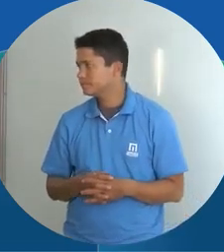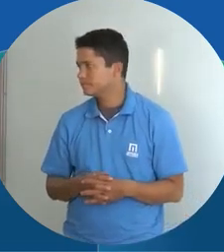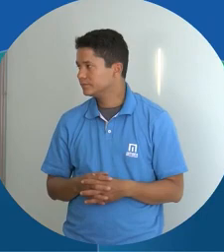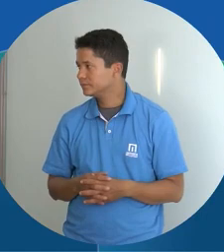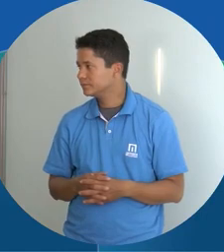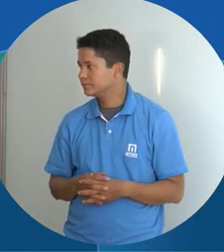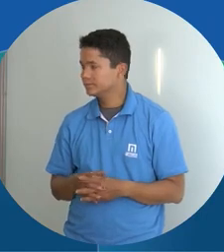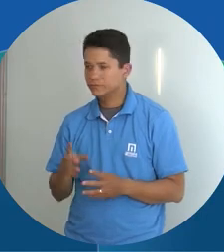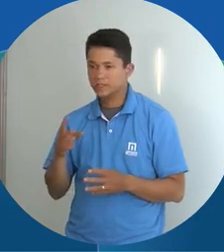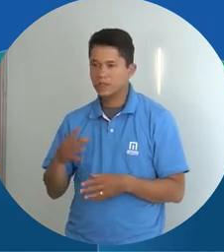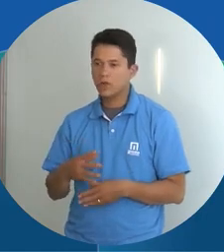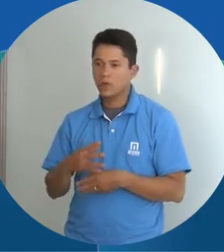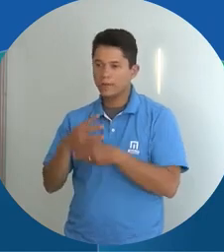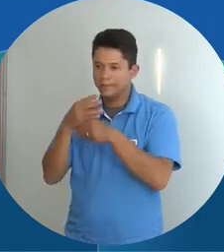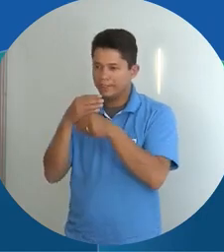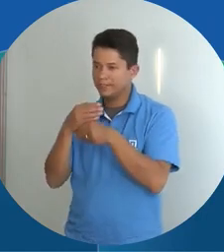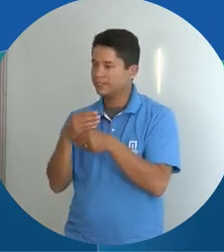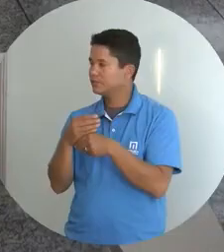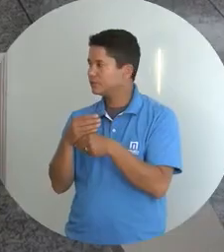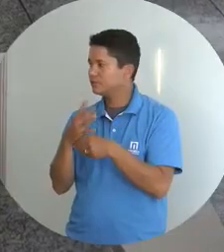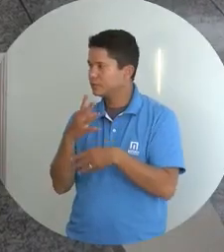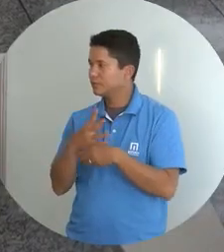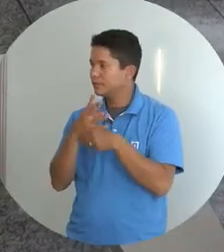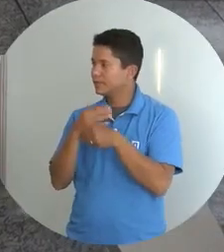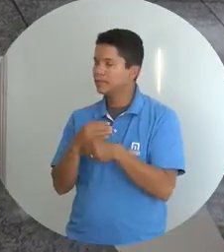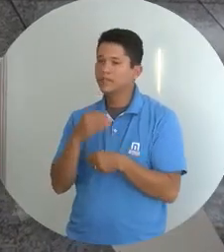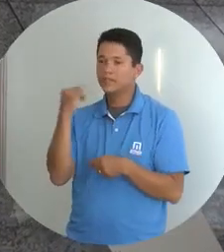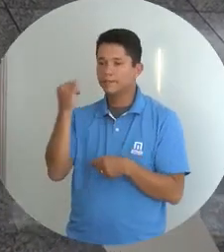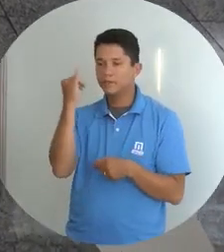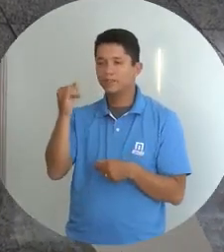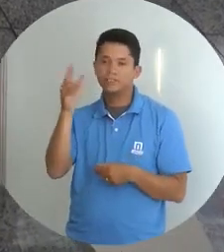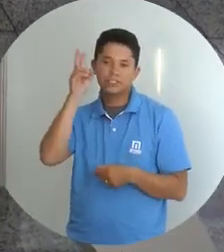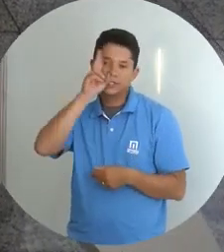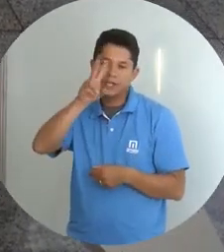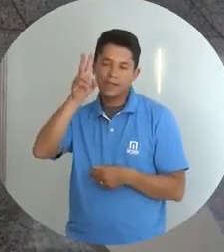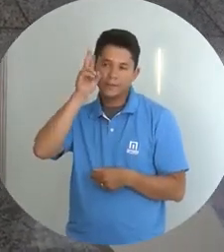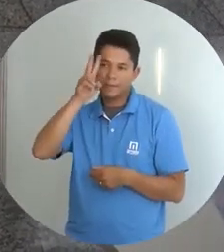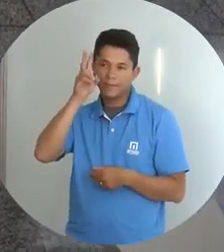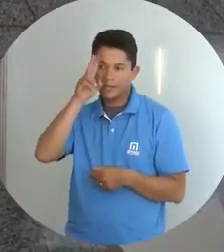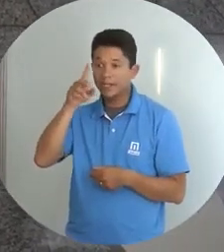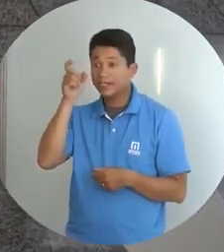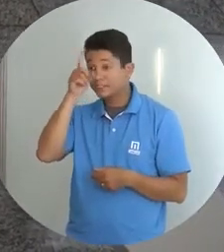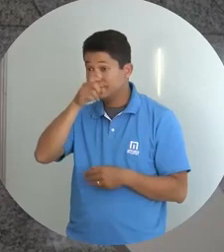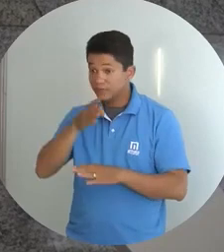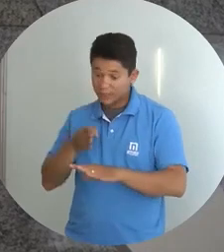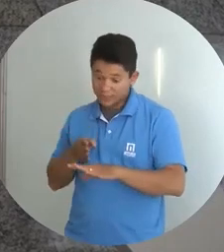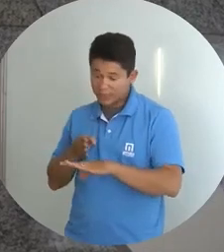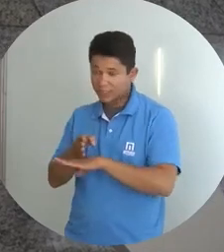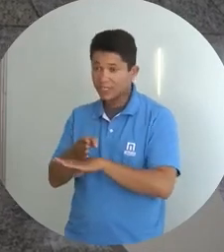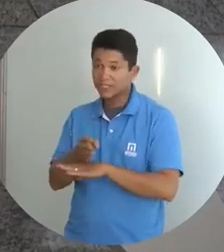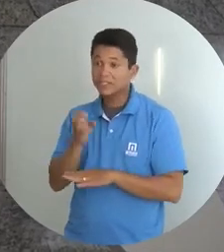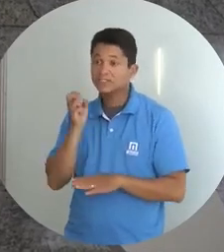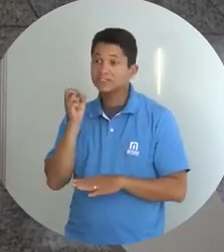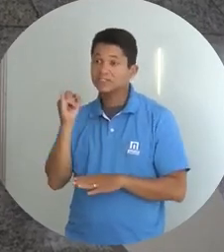Só complementando aqui, que é importante lembrar, né, assim, a dificuldade de você entrar se a estaca não fosse